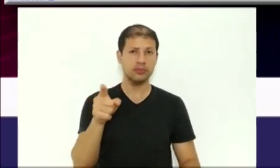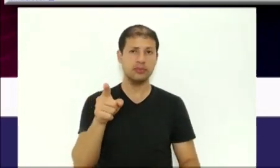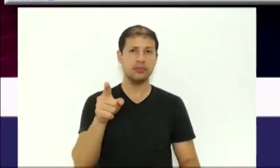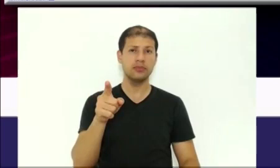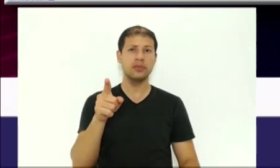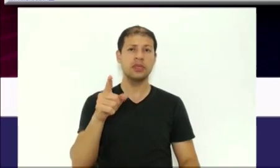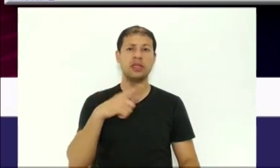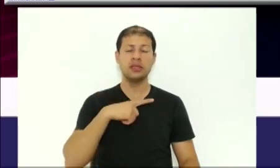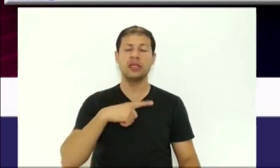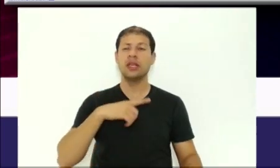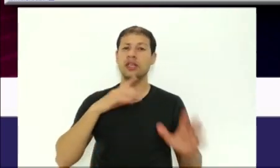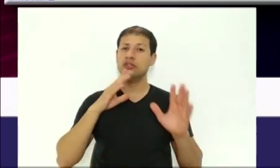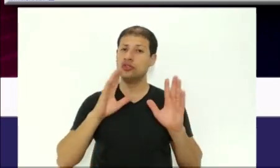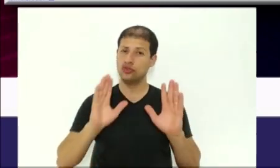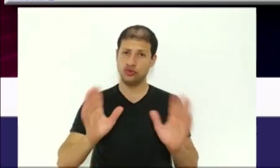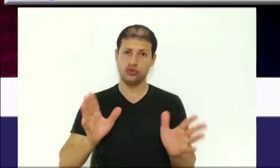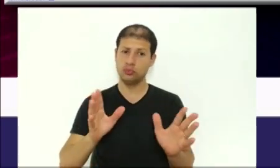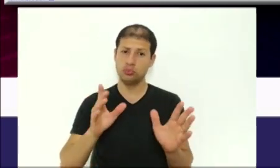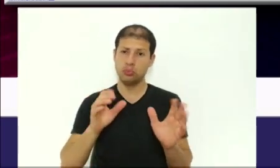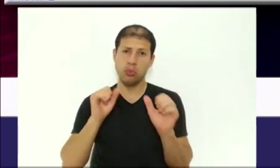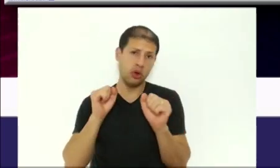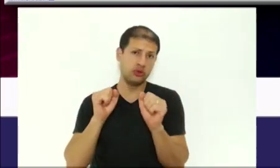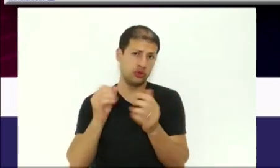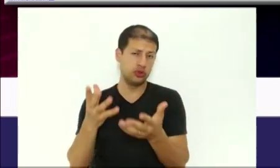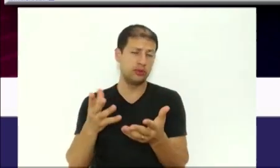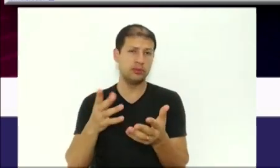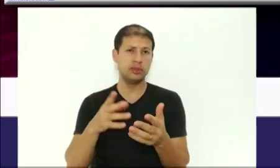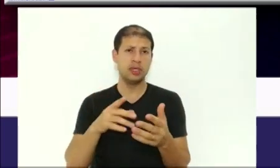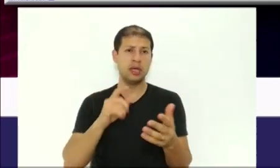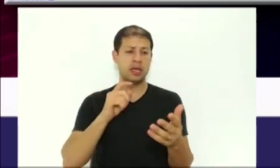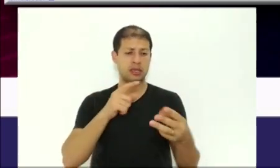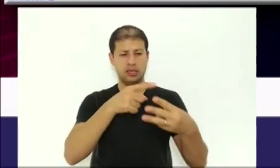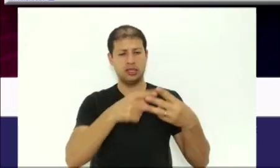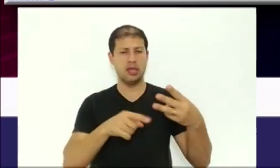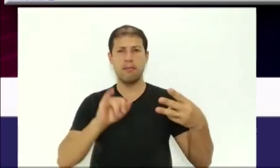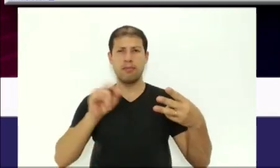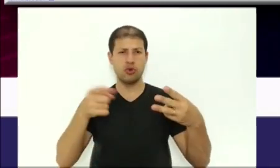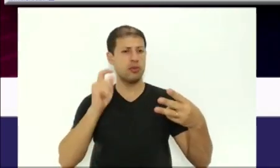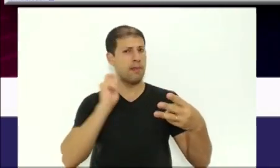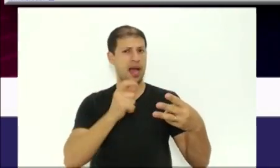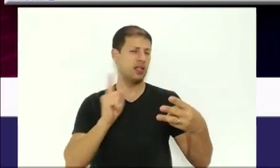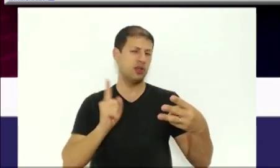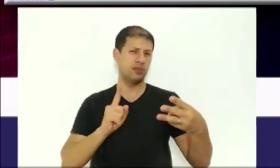essa possibilidade, né? Lembrando que esses empreendimentos,